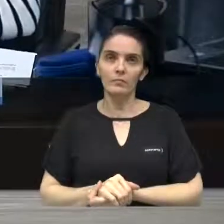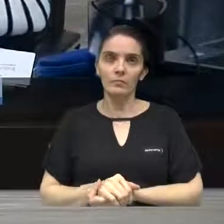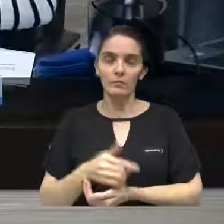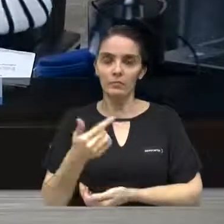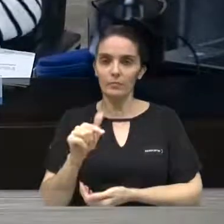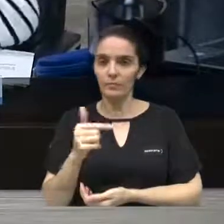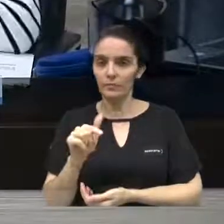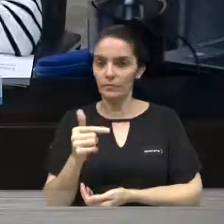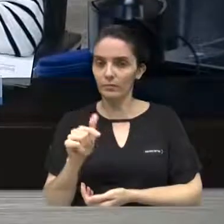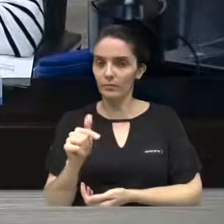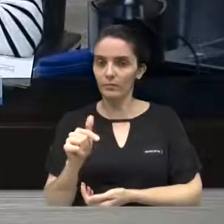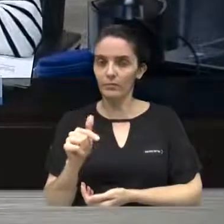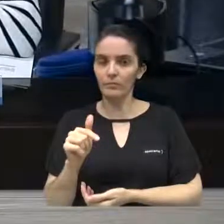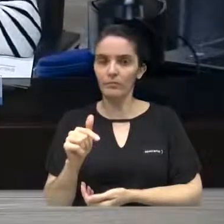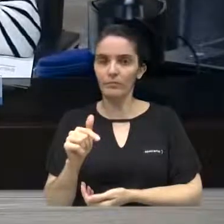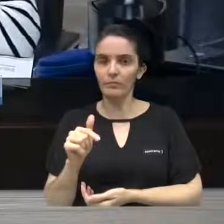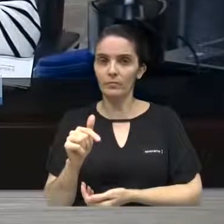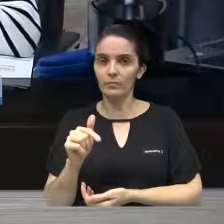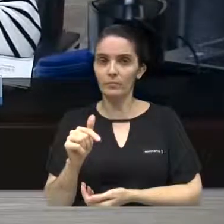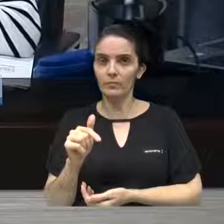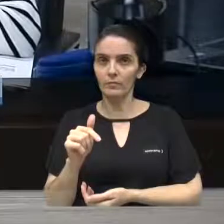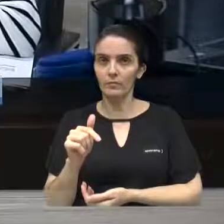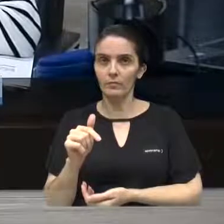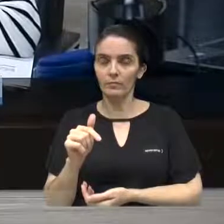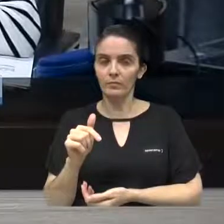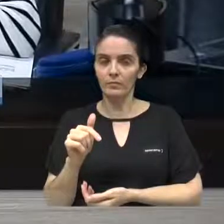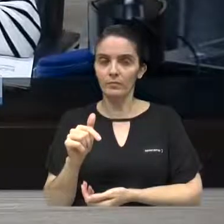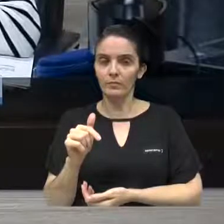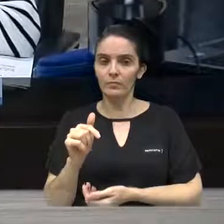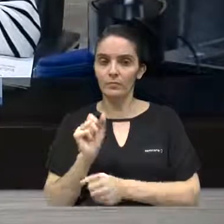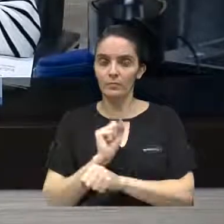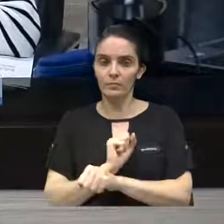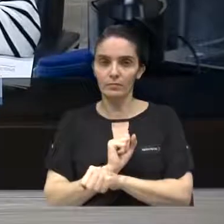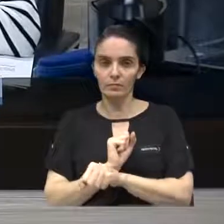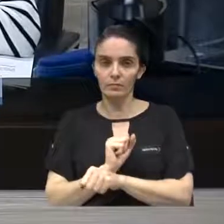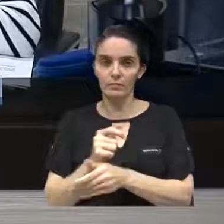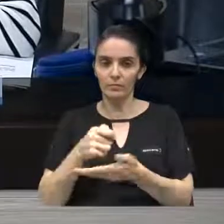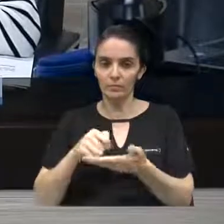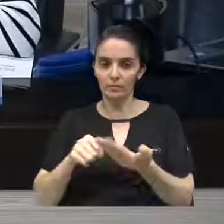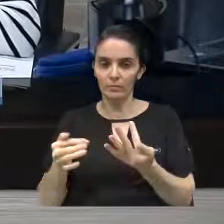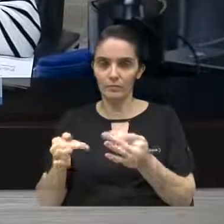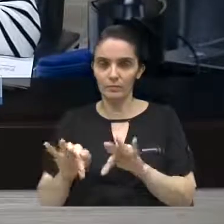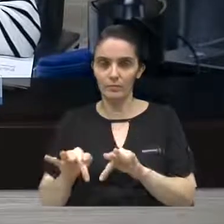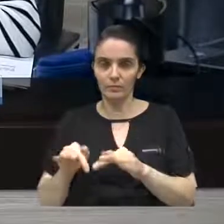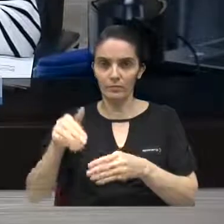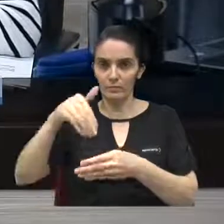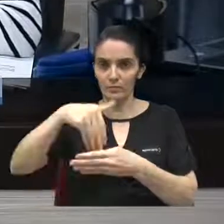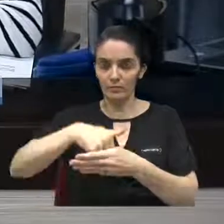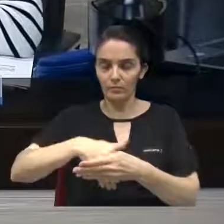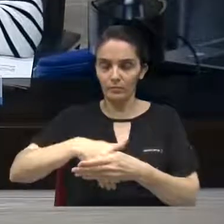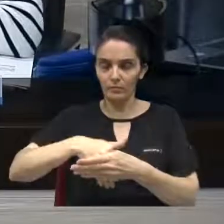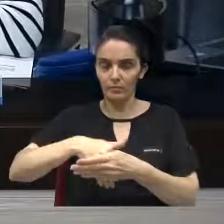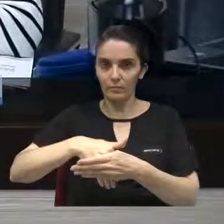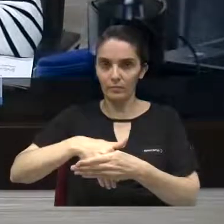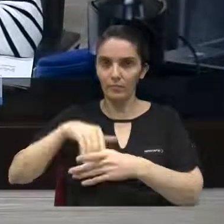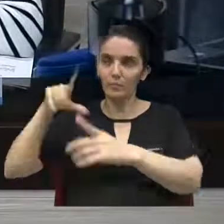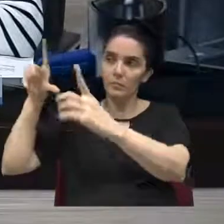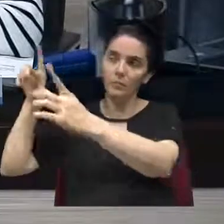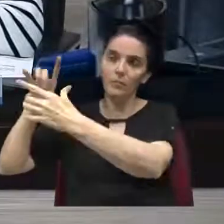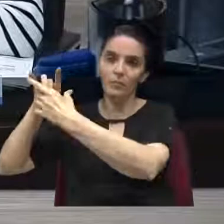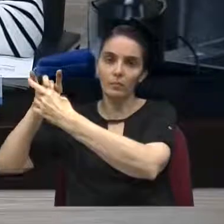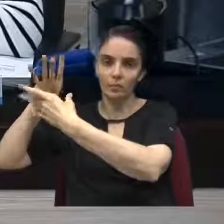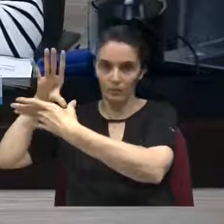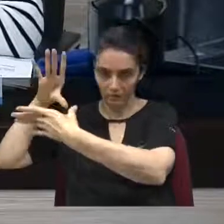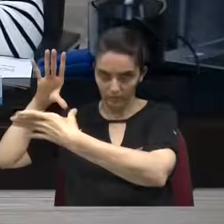Não havendo, só um minutinho, a redação final ela vai à votação e o painel